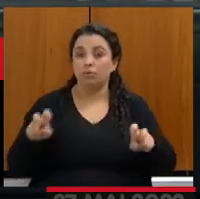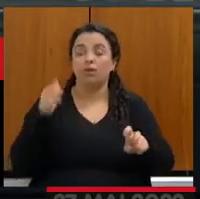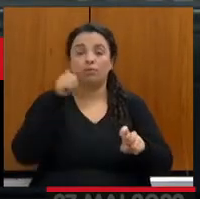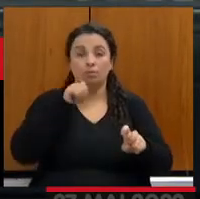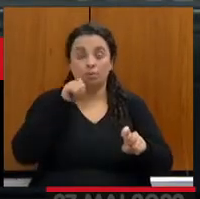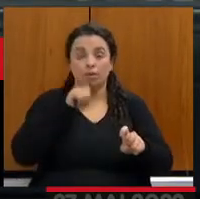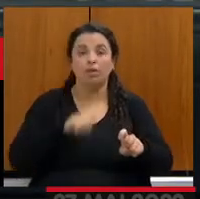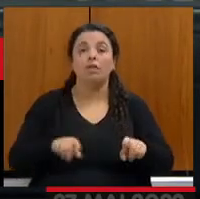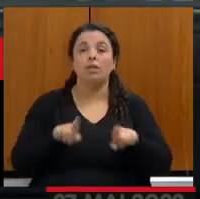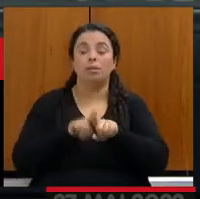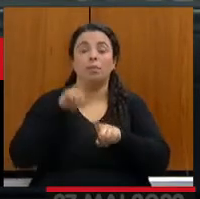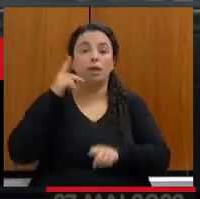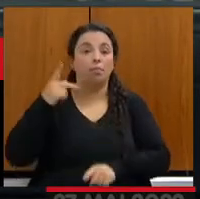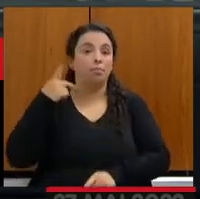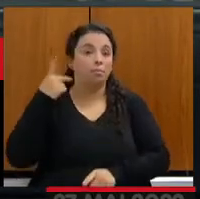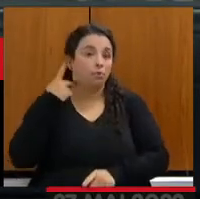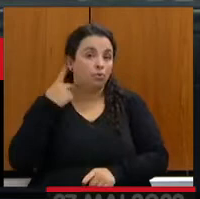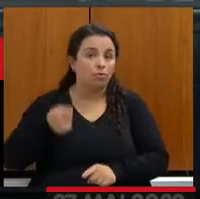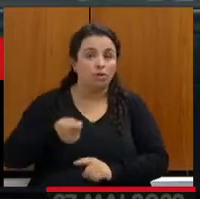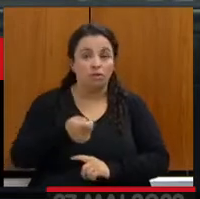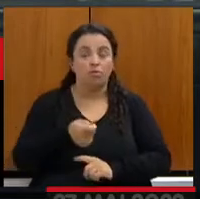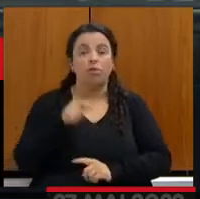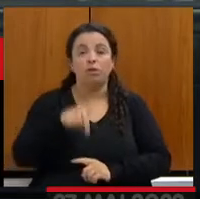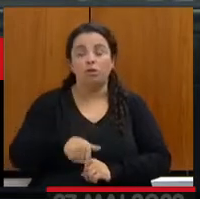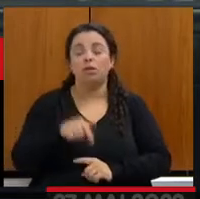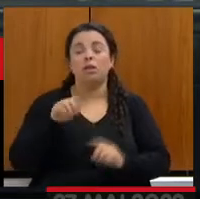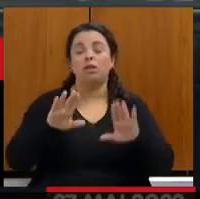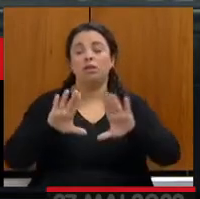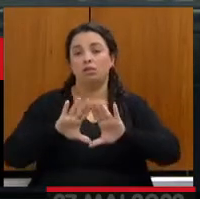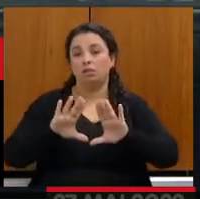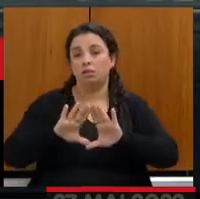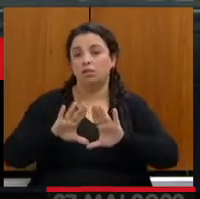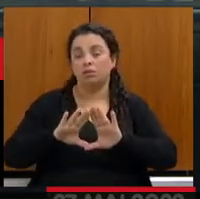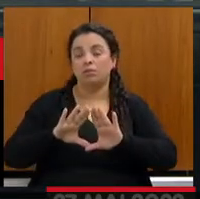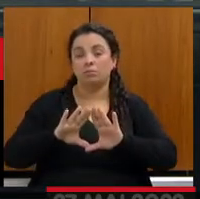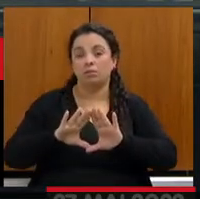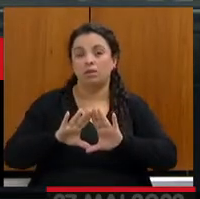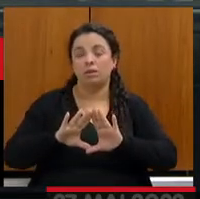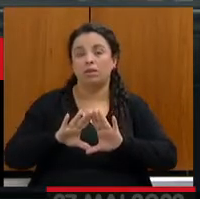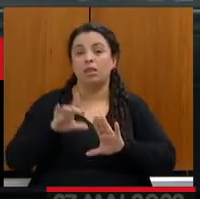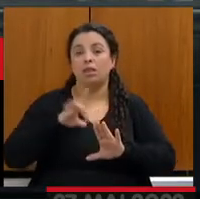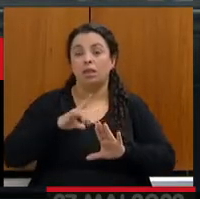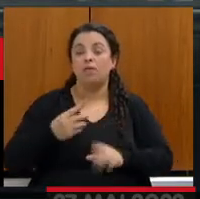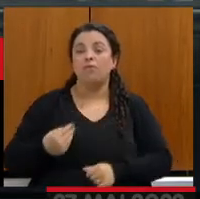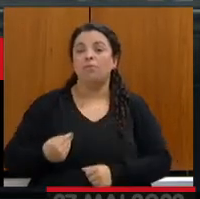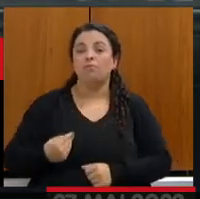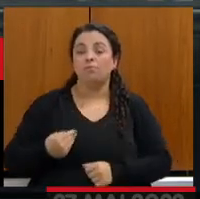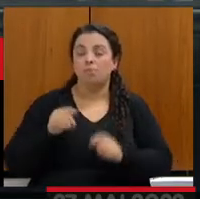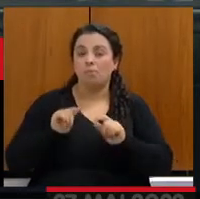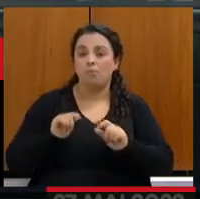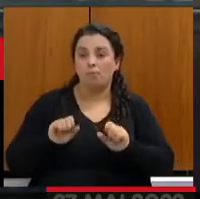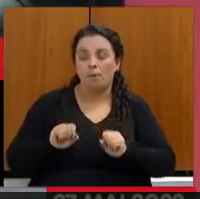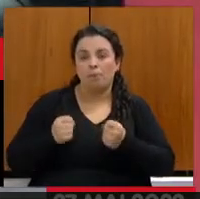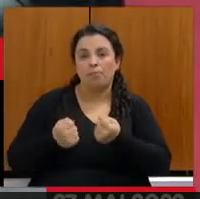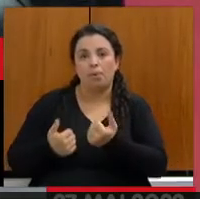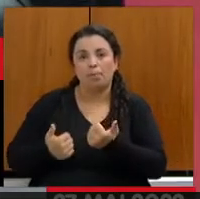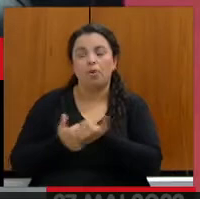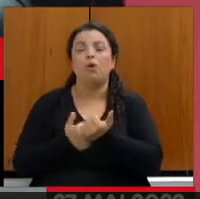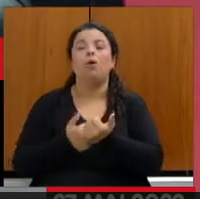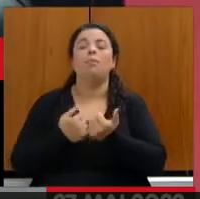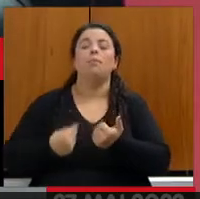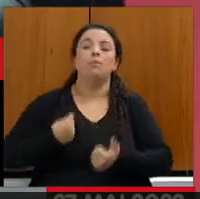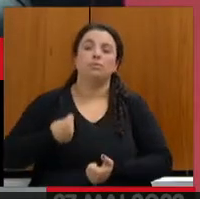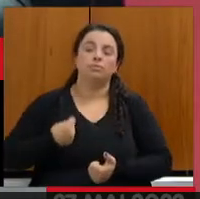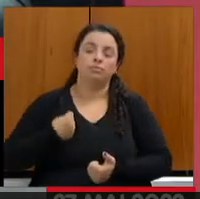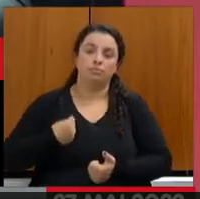Minas Gerais como parte da estratégia de fortalecimento da atuação política das deputadas e